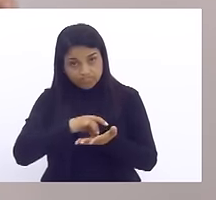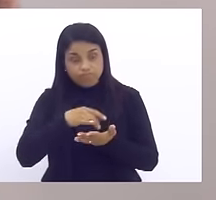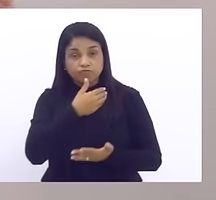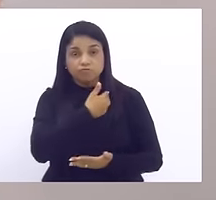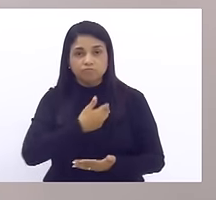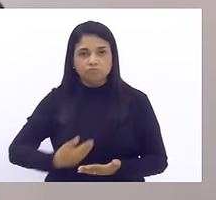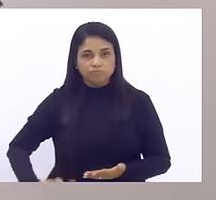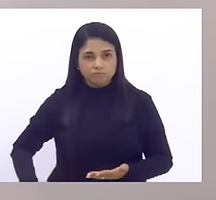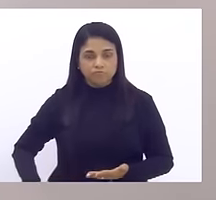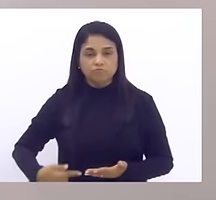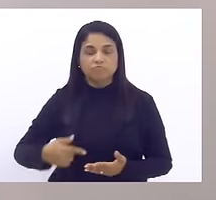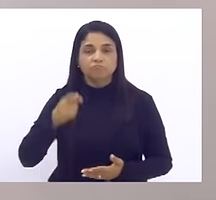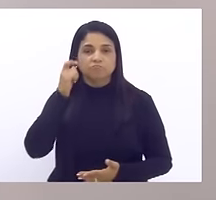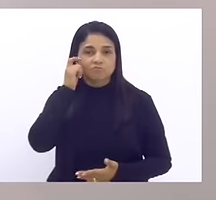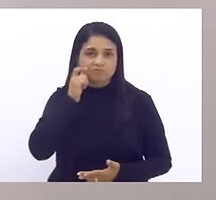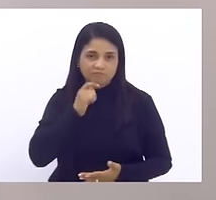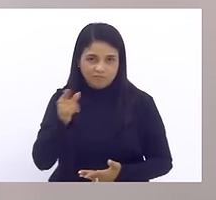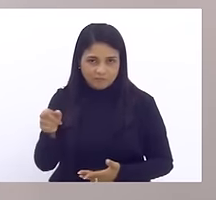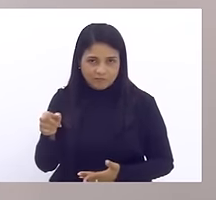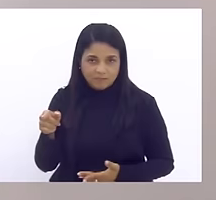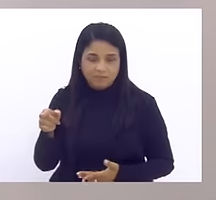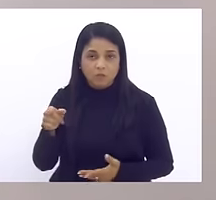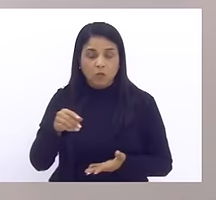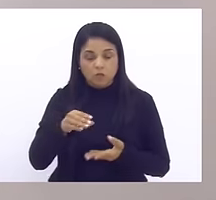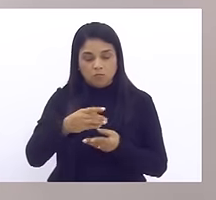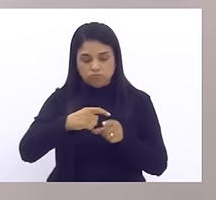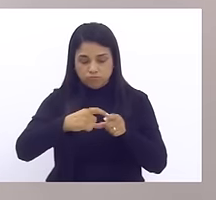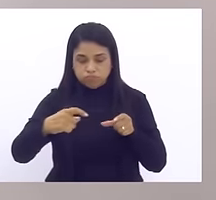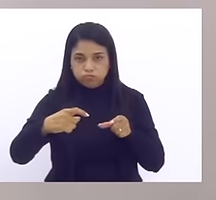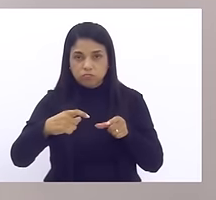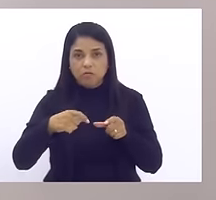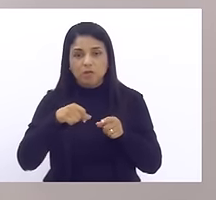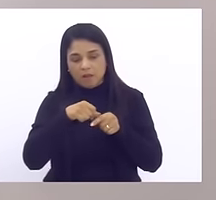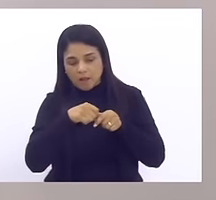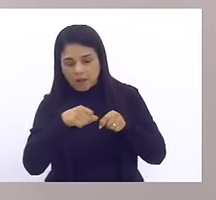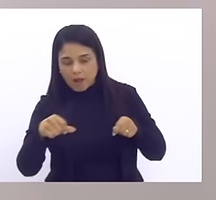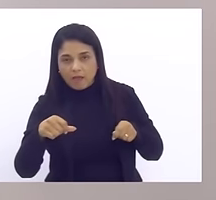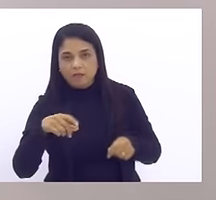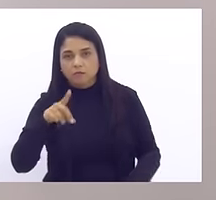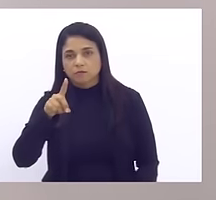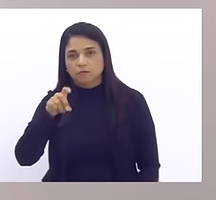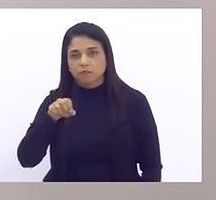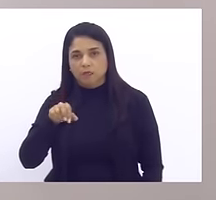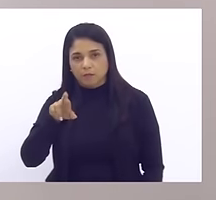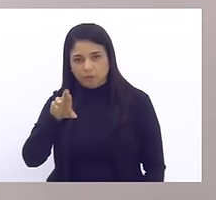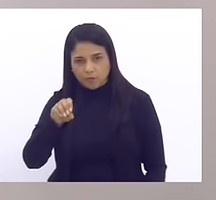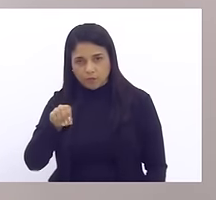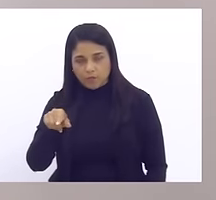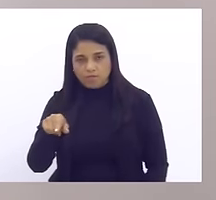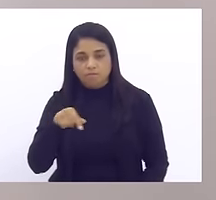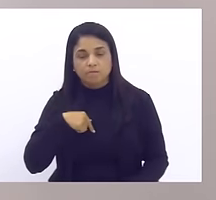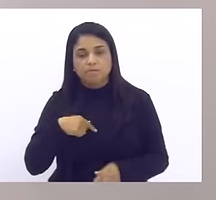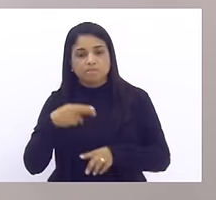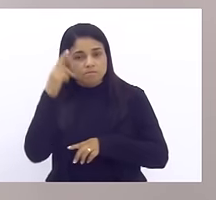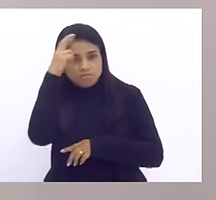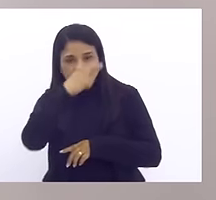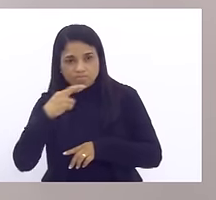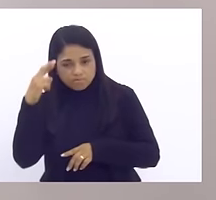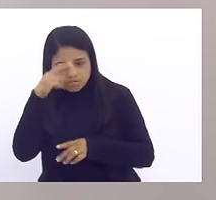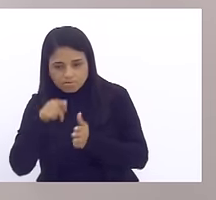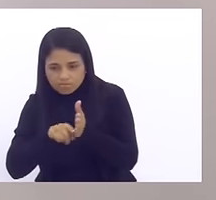governador do Estado um bolo de lacres do Detro que nós é constatamos ali nas nas diligências